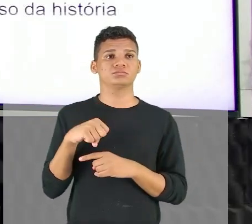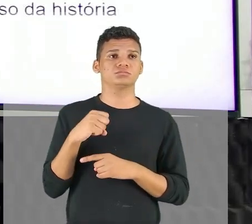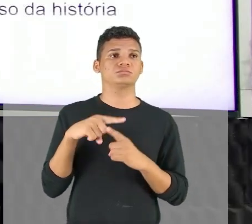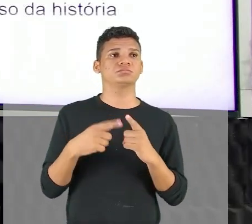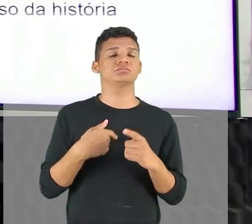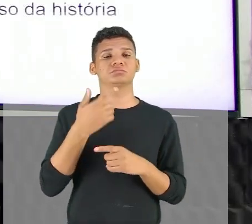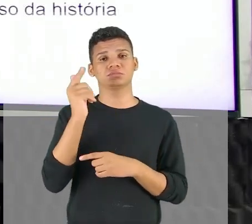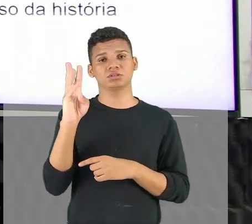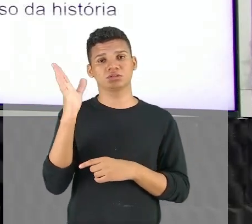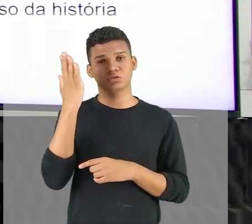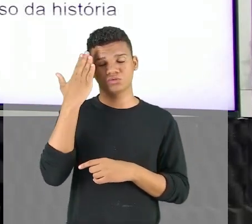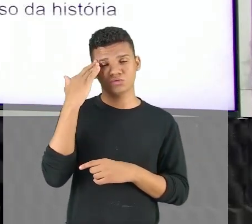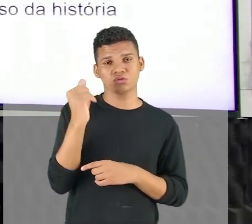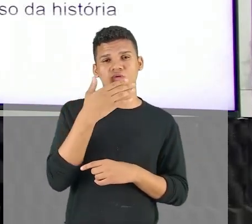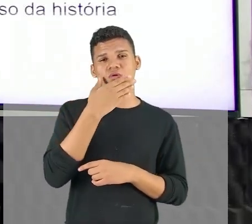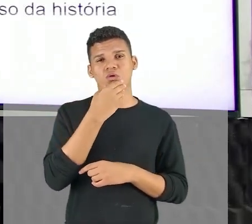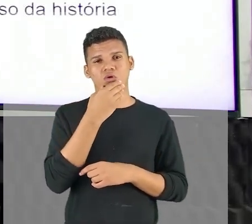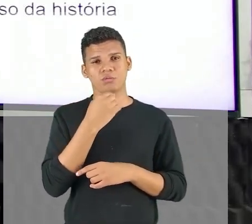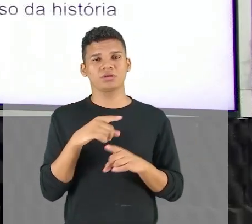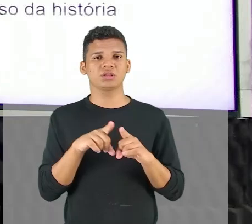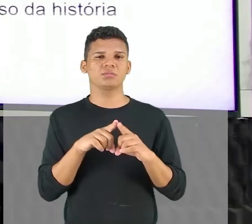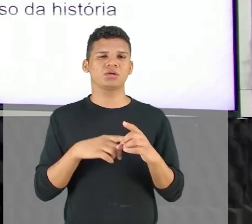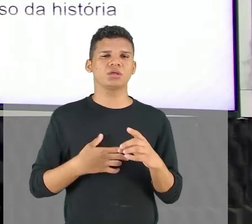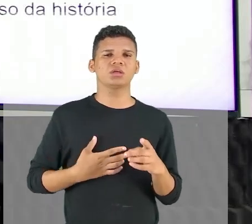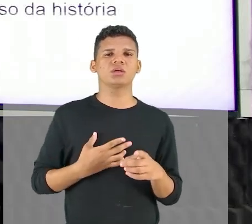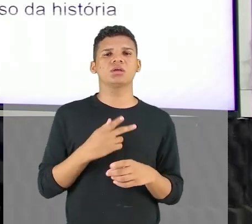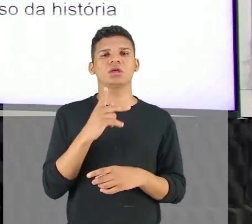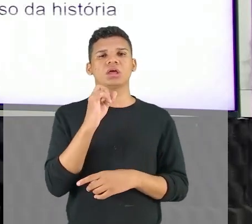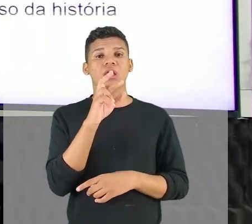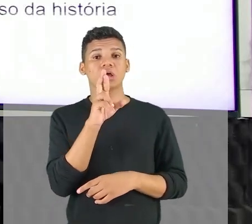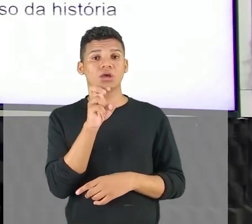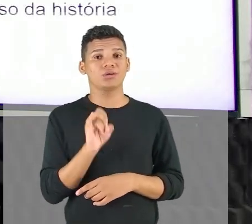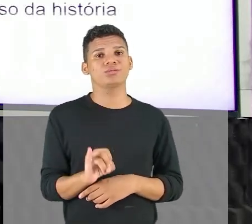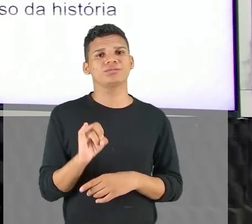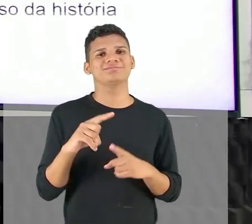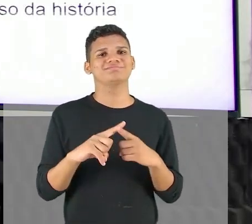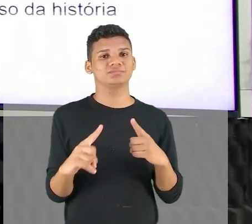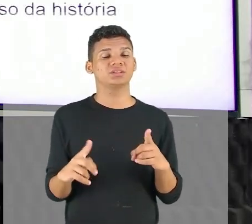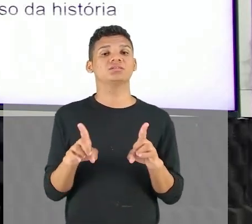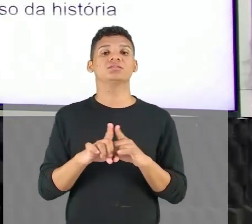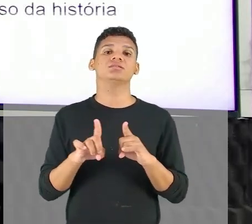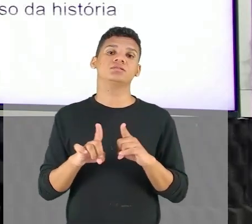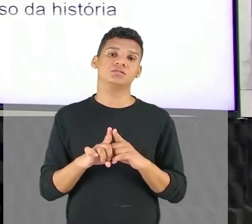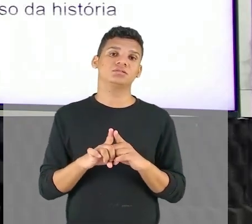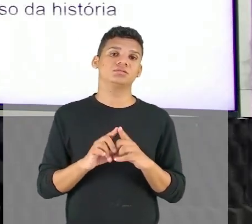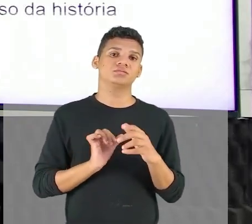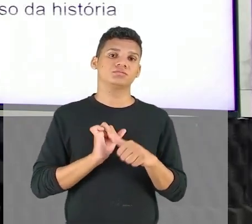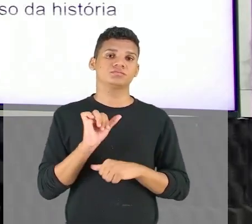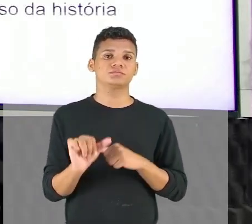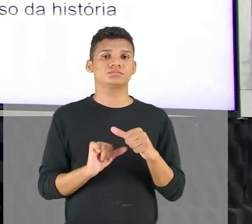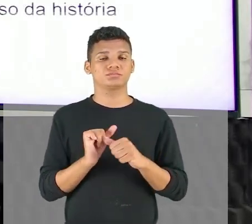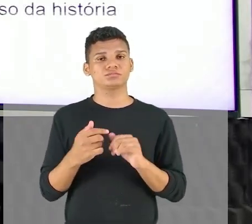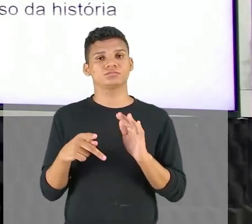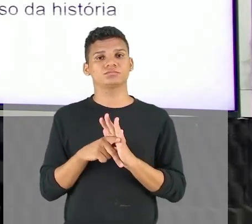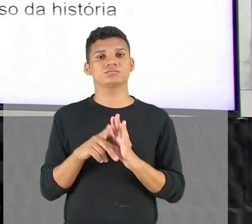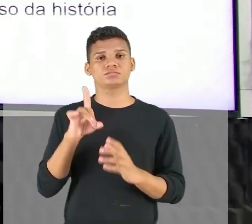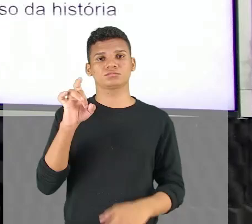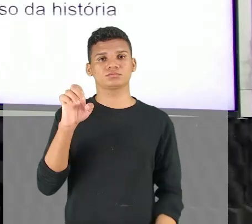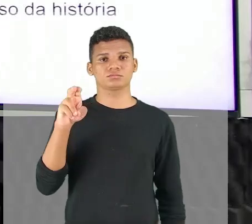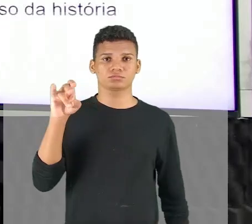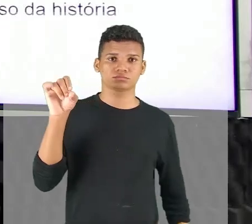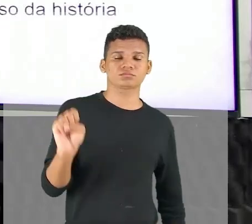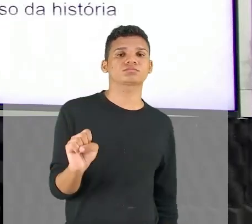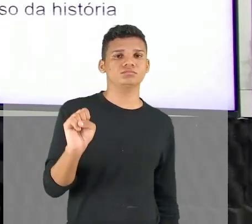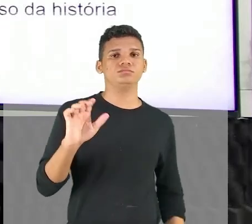quem sabe o super-homem venha nos restituir a glória, mudando como um Deus o curso da história